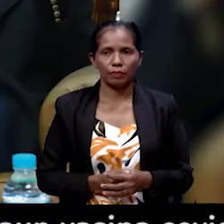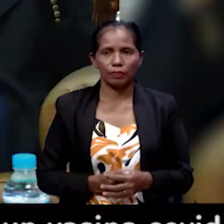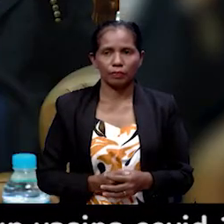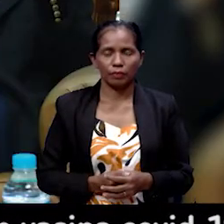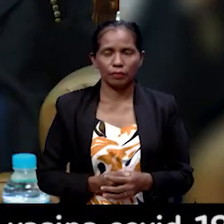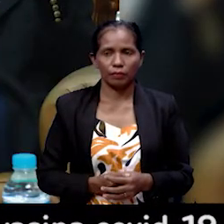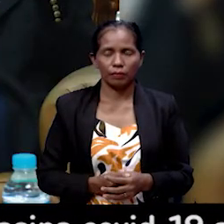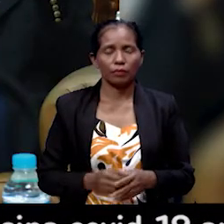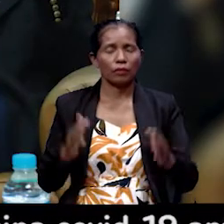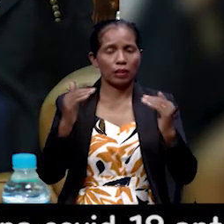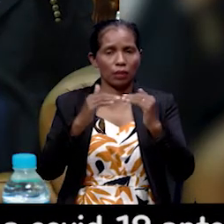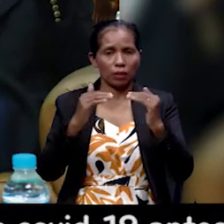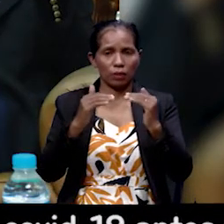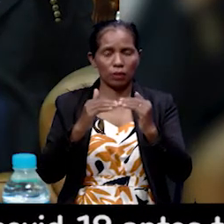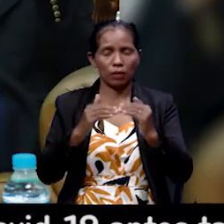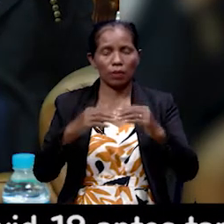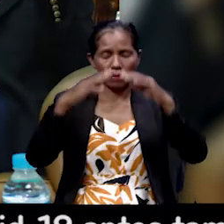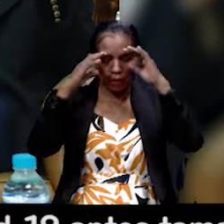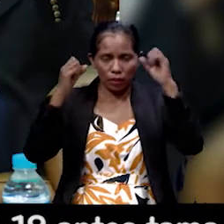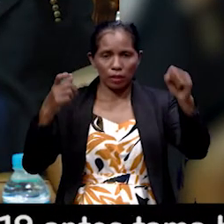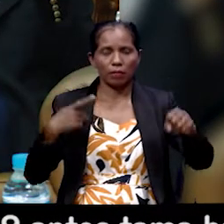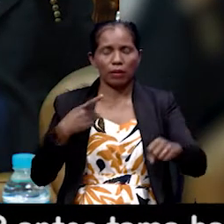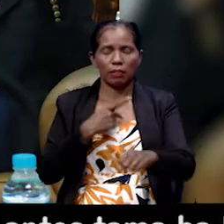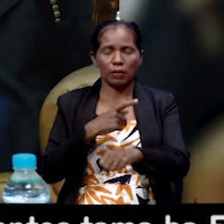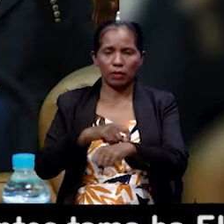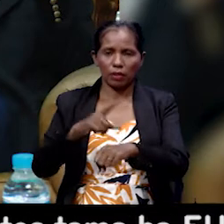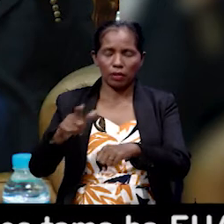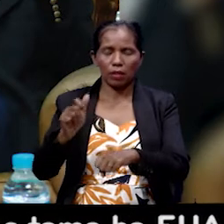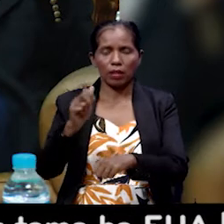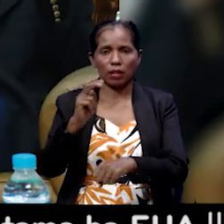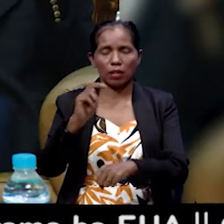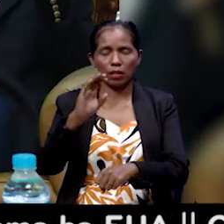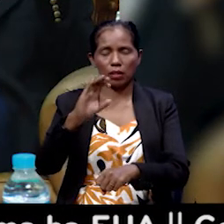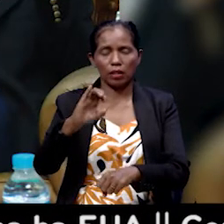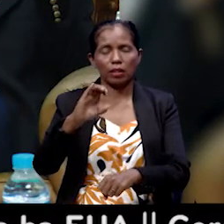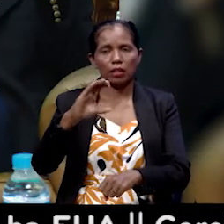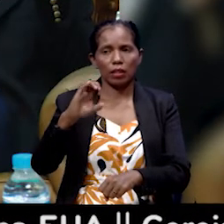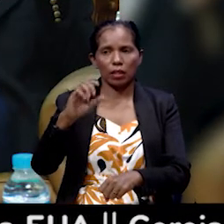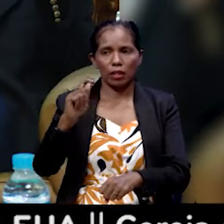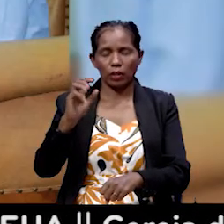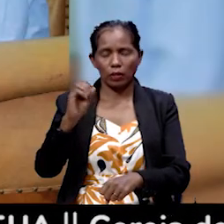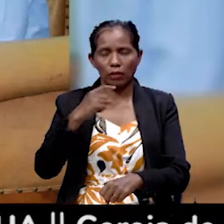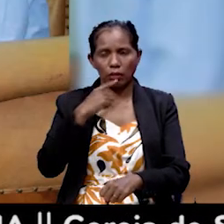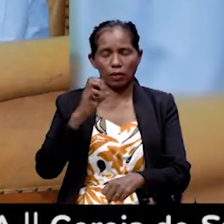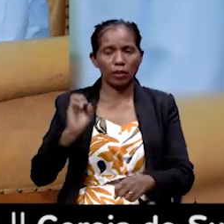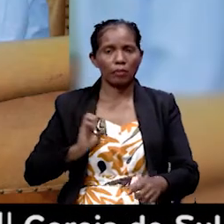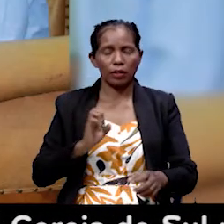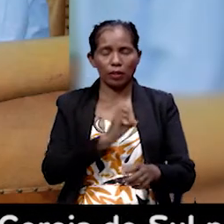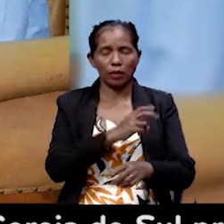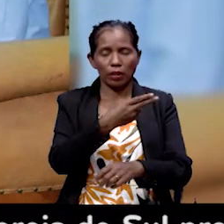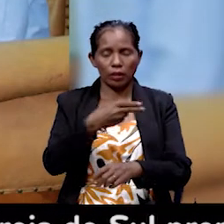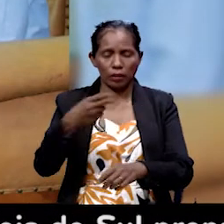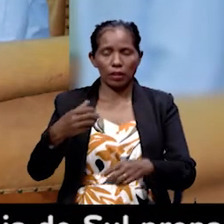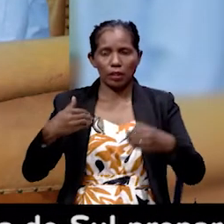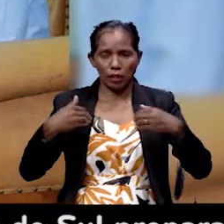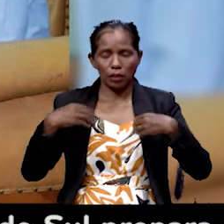Rafael Sormolo, presidente do Parlamento Nacional, Aniceto Guterres López, embaixador Indonésia e Timor-Leste, sa setores até tem, e a potência